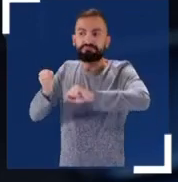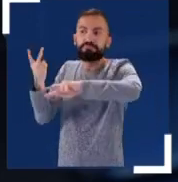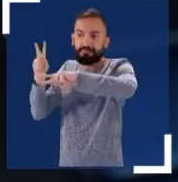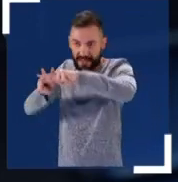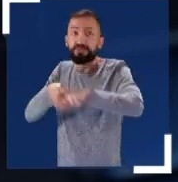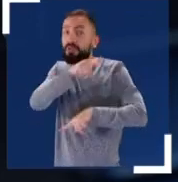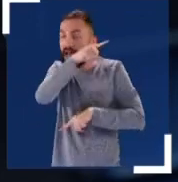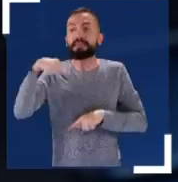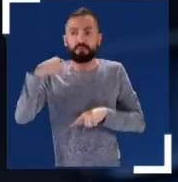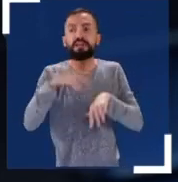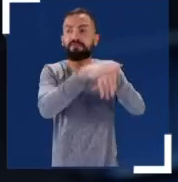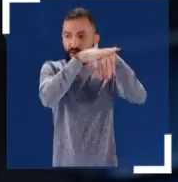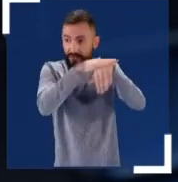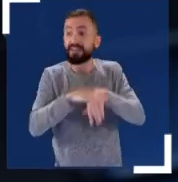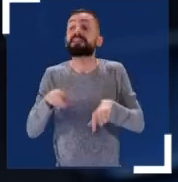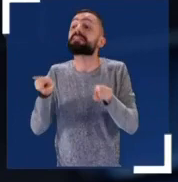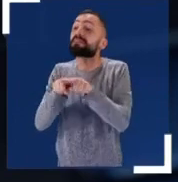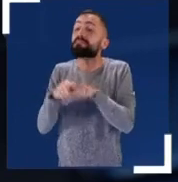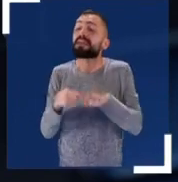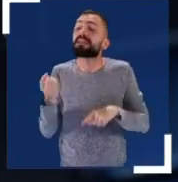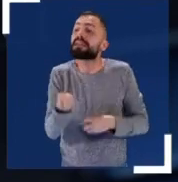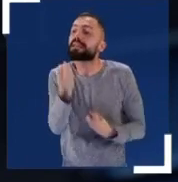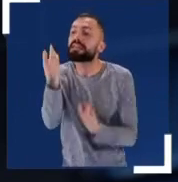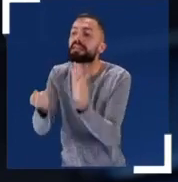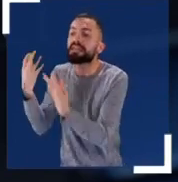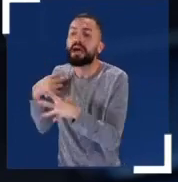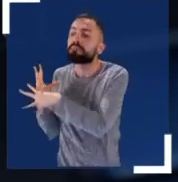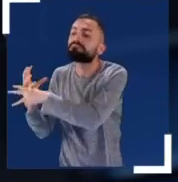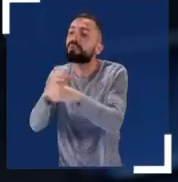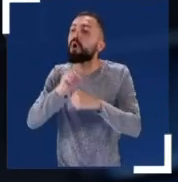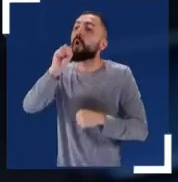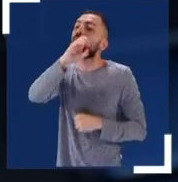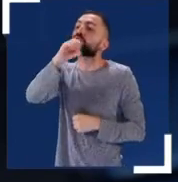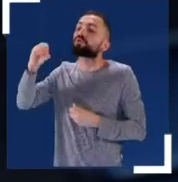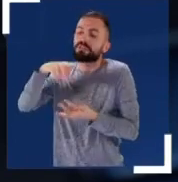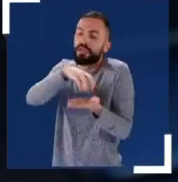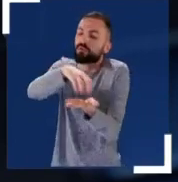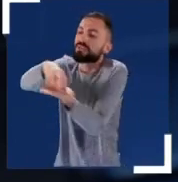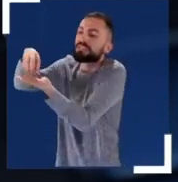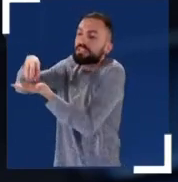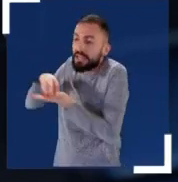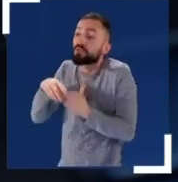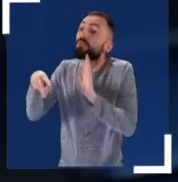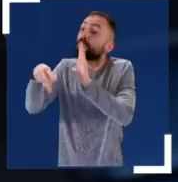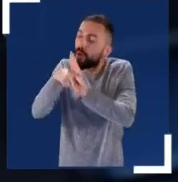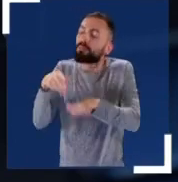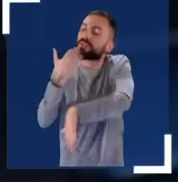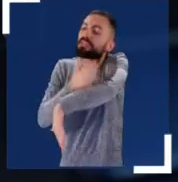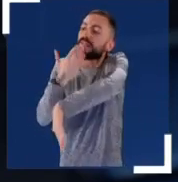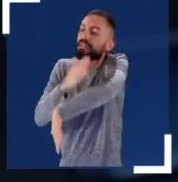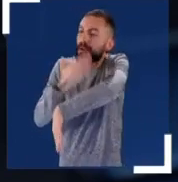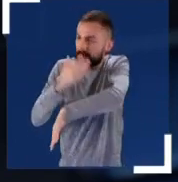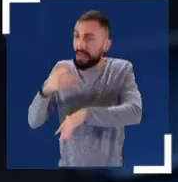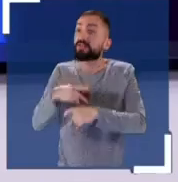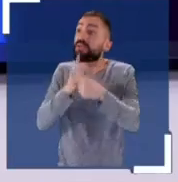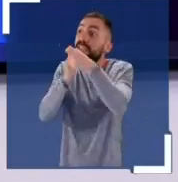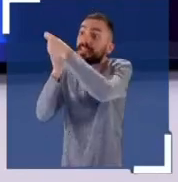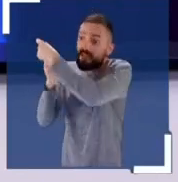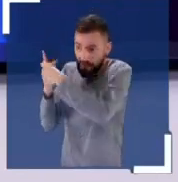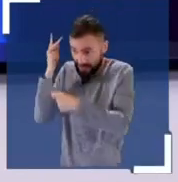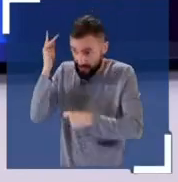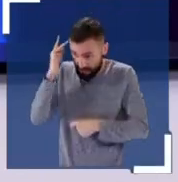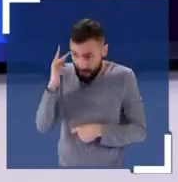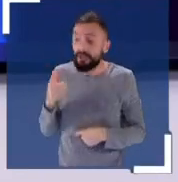800 centros de treinamento para as bases comunitárias nas cidades no interior de São Paulo. E 22